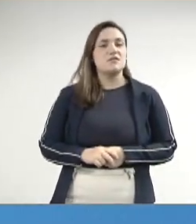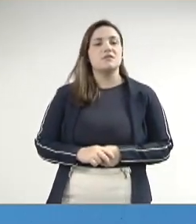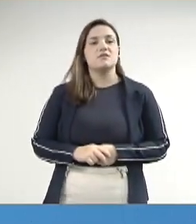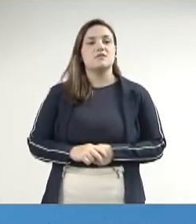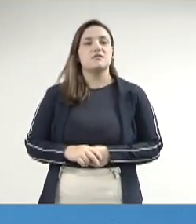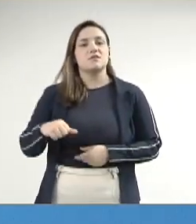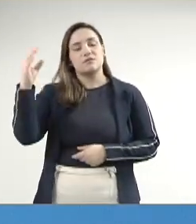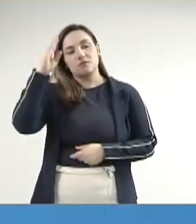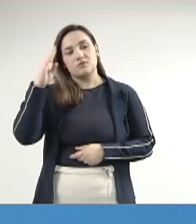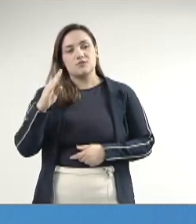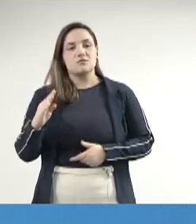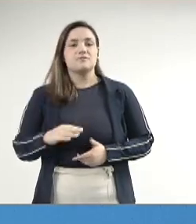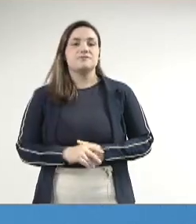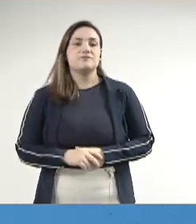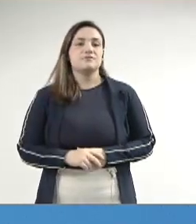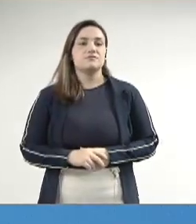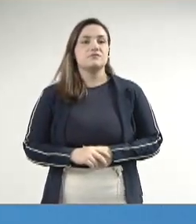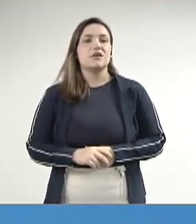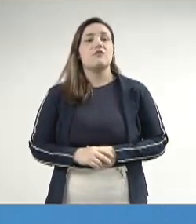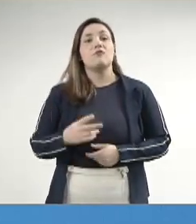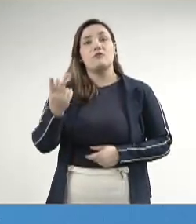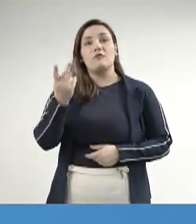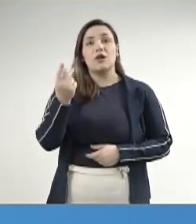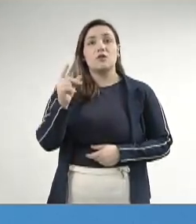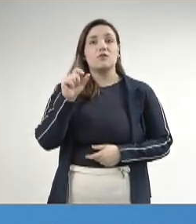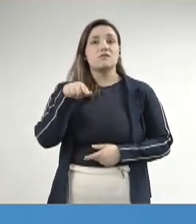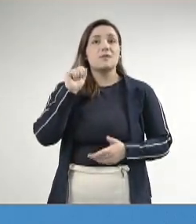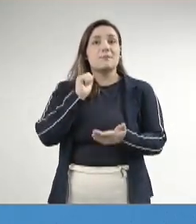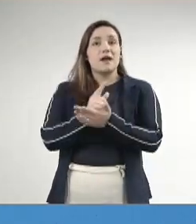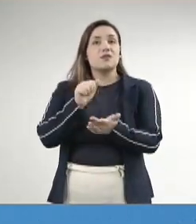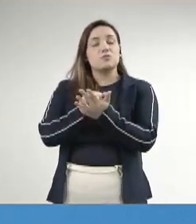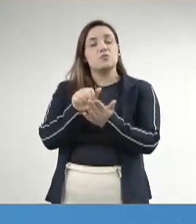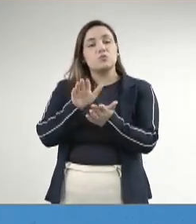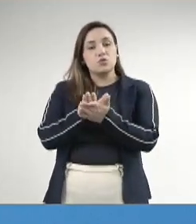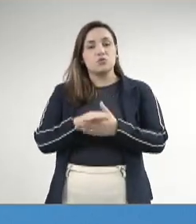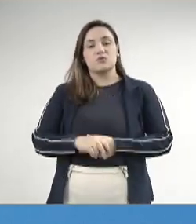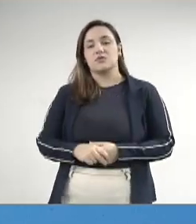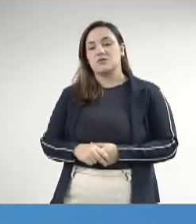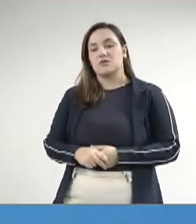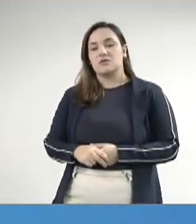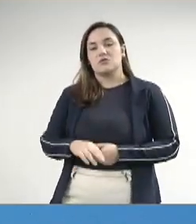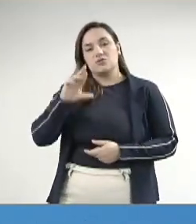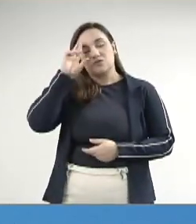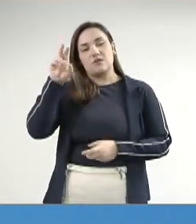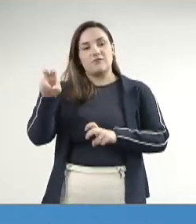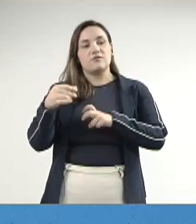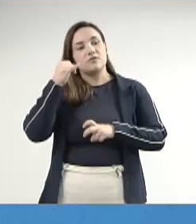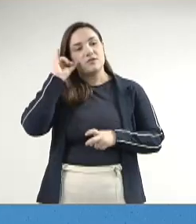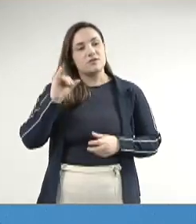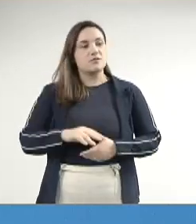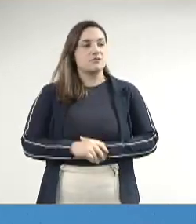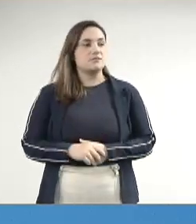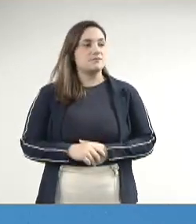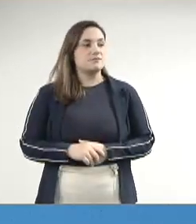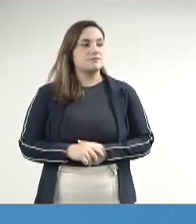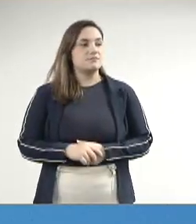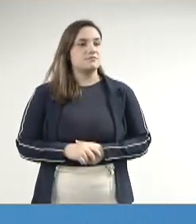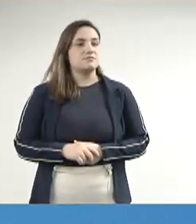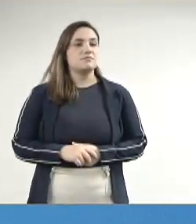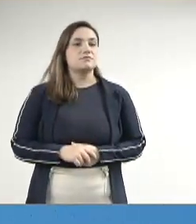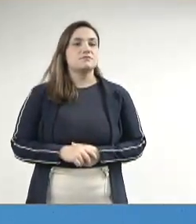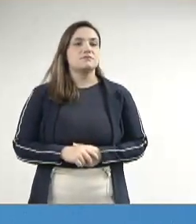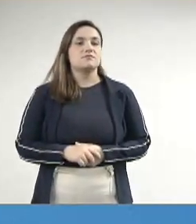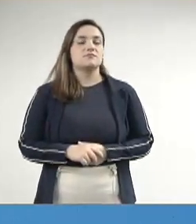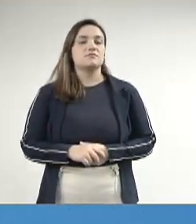valor, deputado Zé Teixeira, das multas que são colocadas sobre os fazendeiros, autorizações para limpeza e supressão